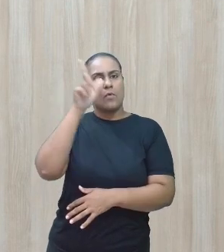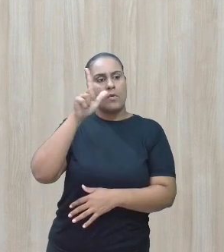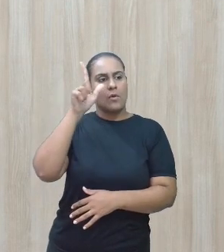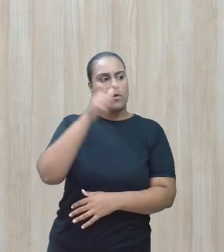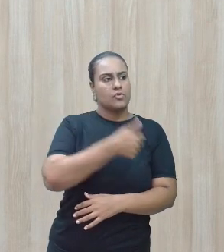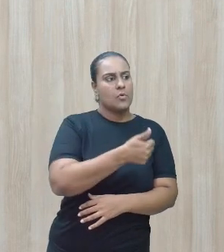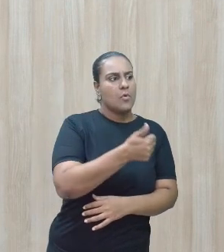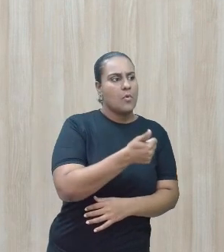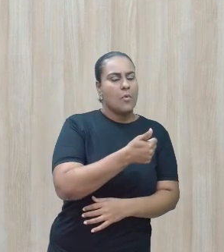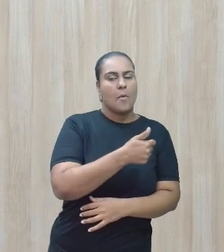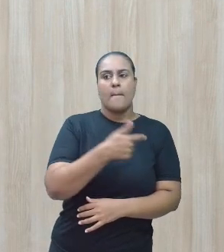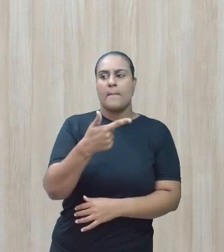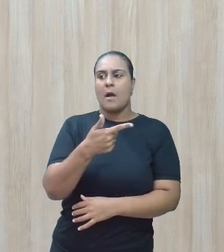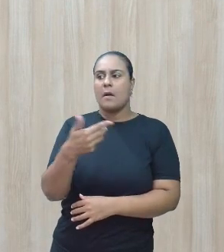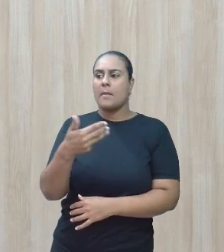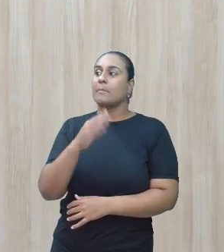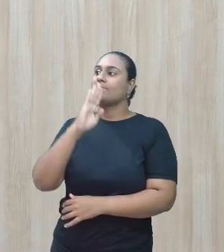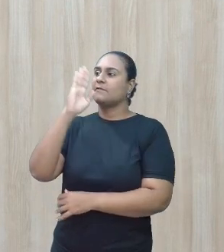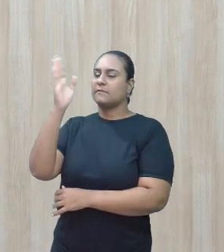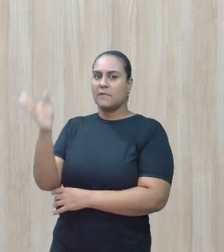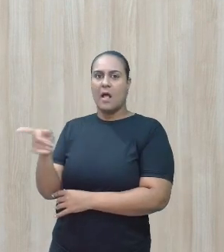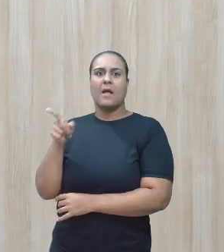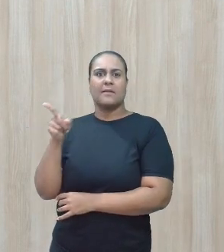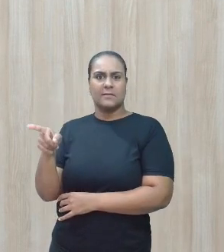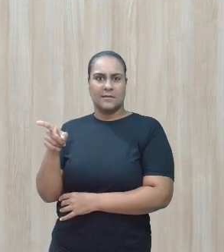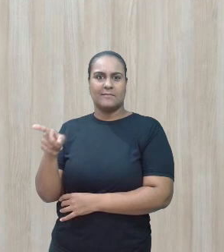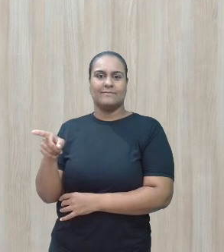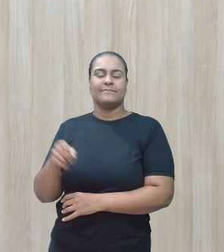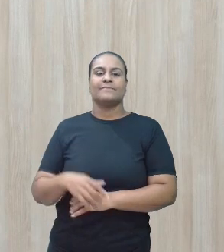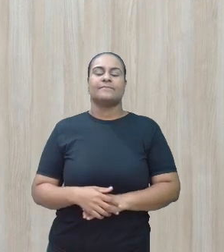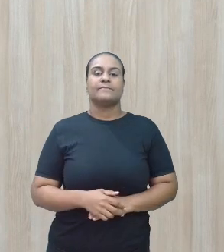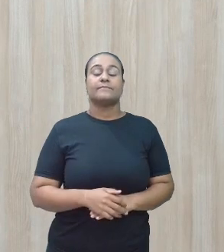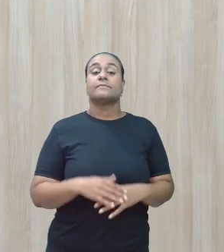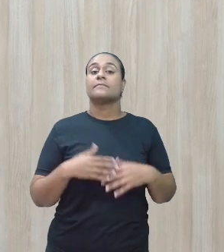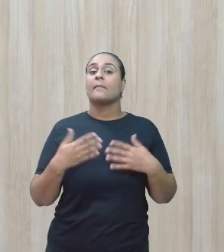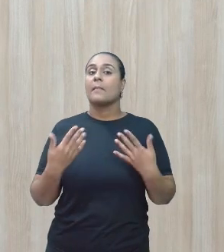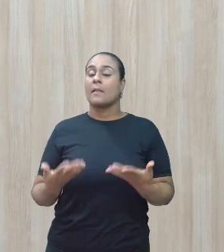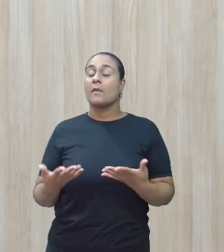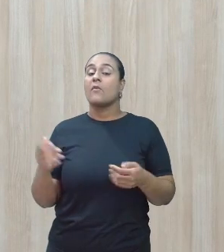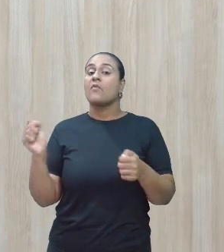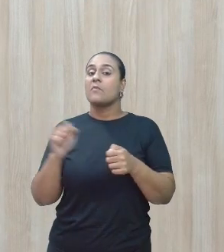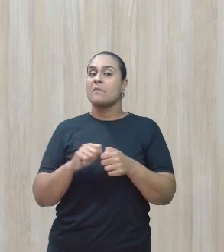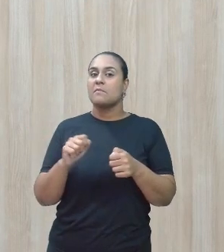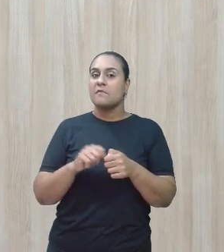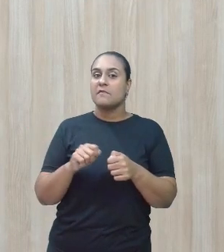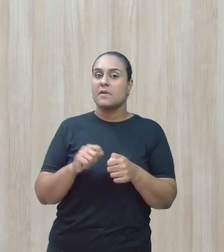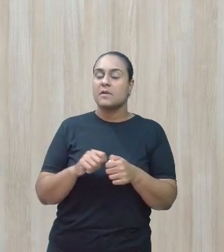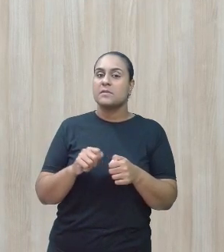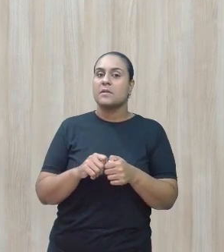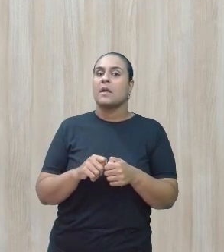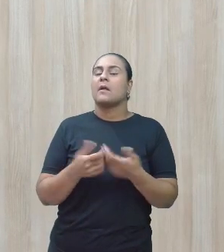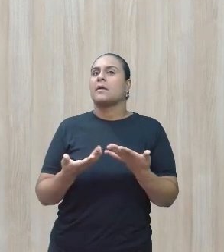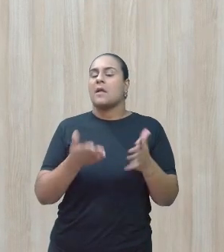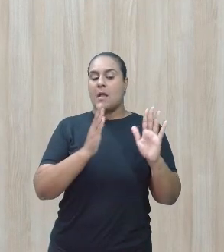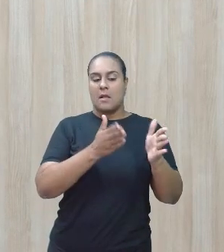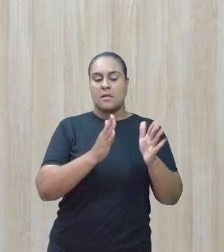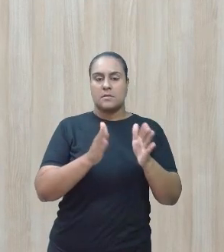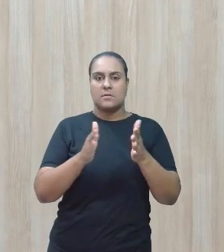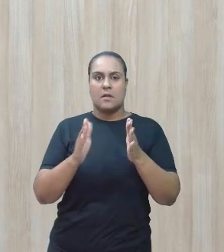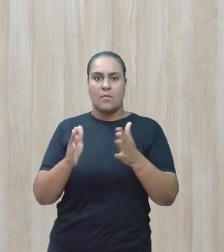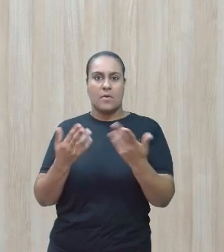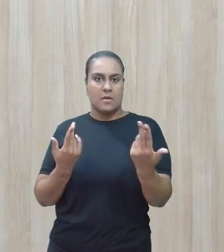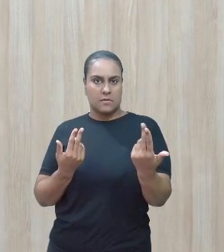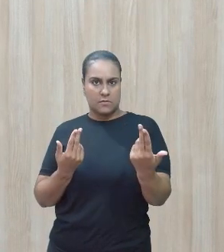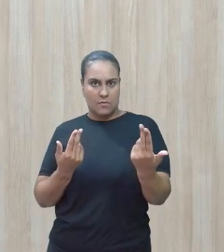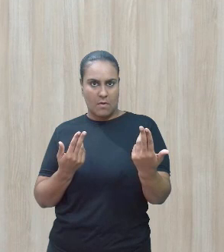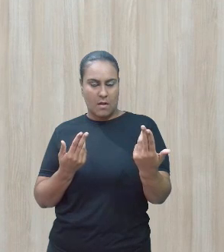que esteja muito mais distante, que não seja necessariamente o próximo. Então vamos fazer aquela mesma sequência que a gente viu de